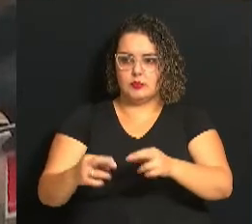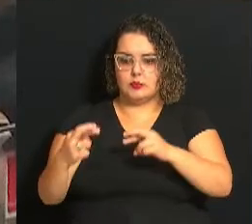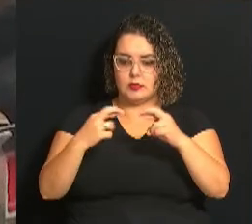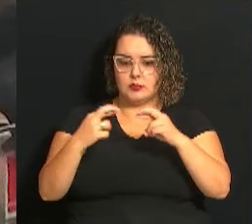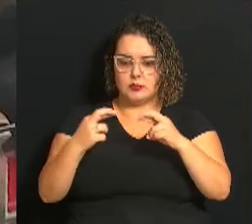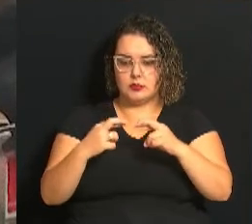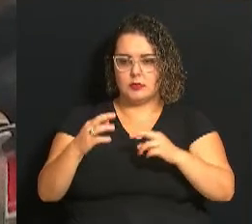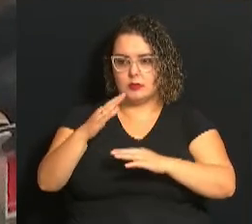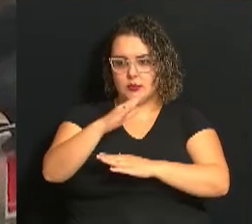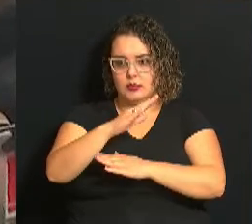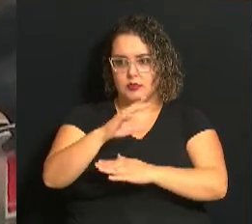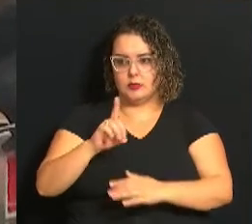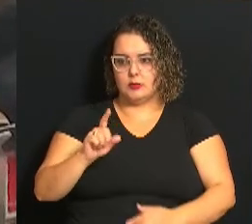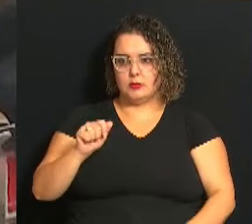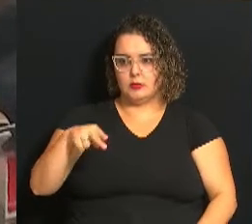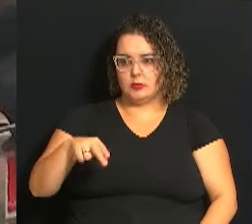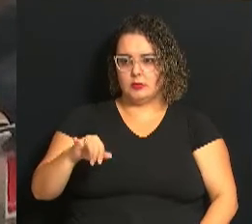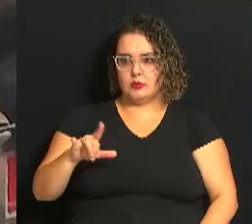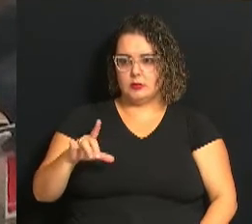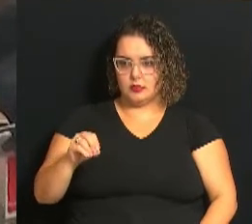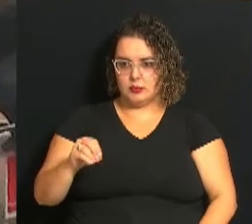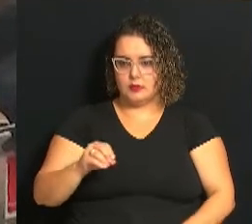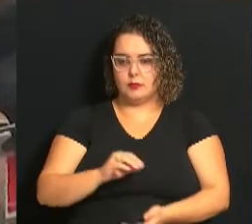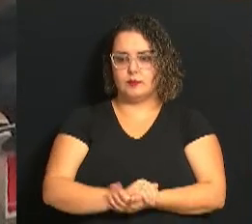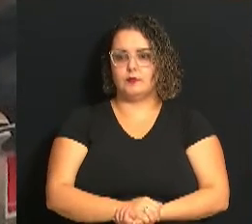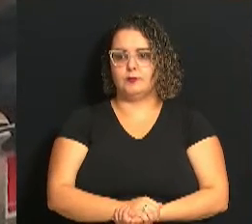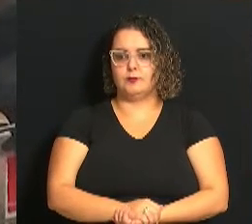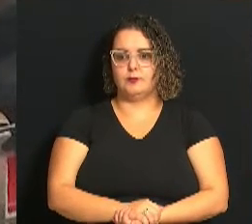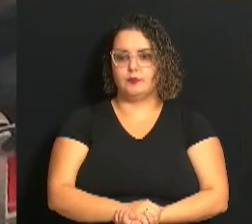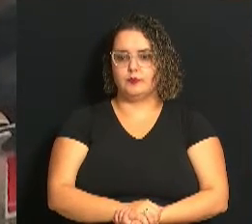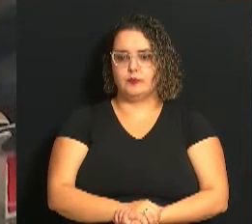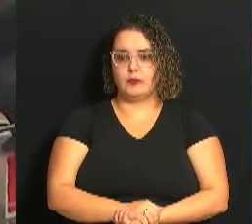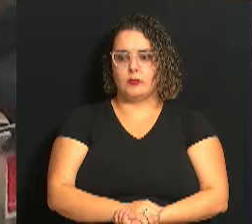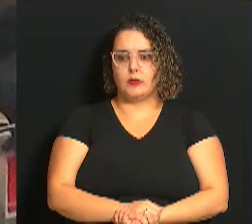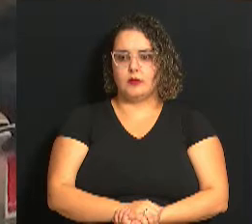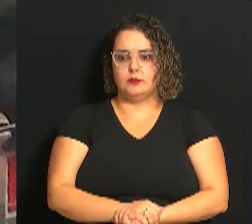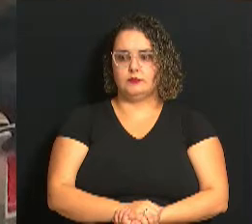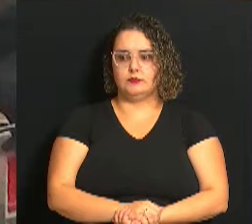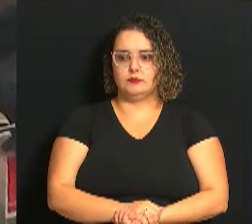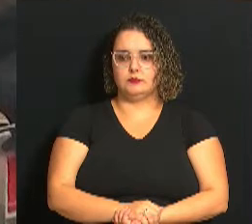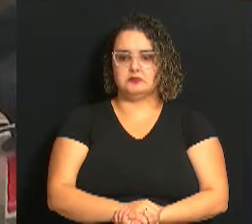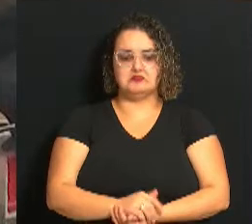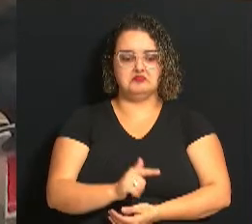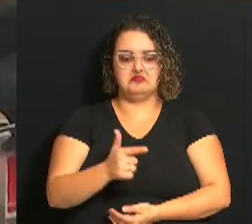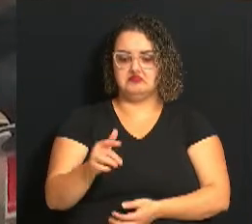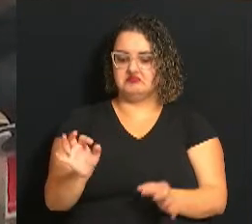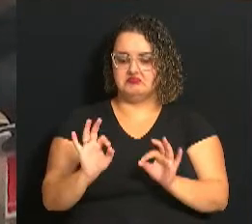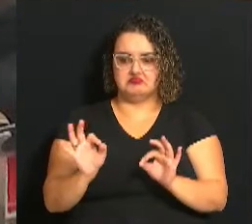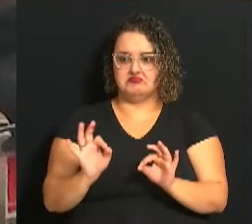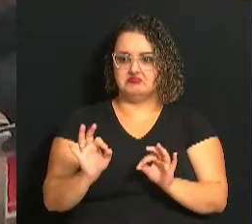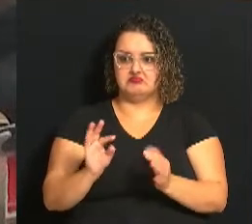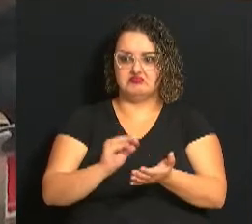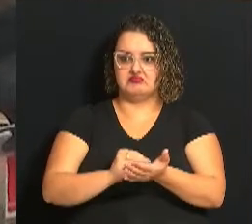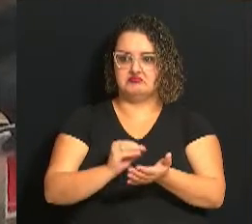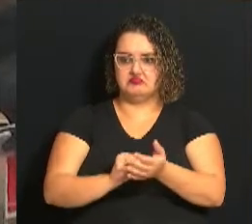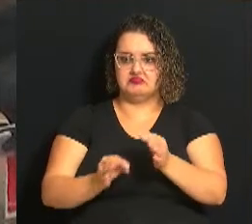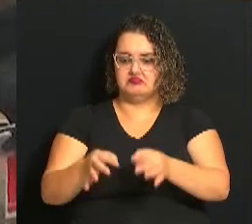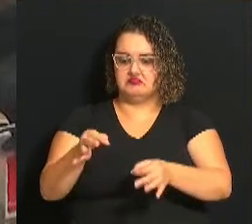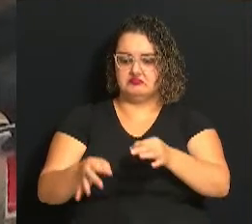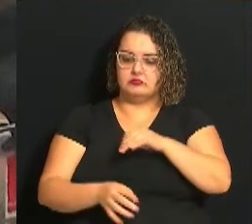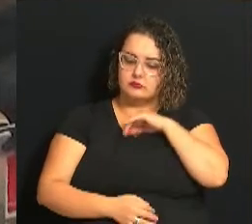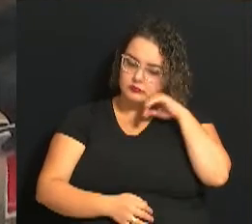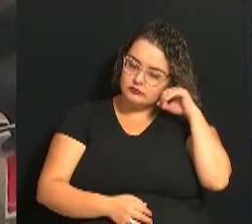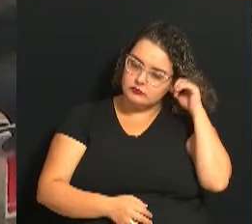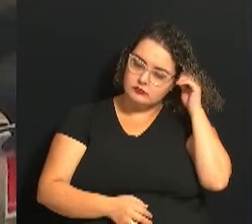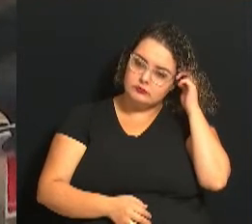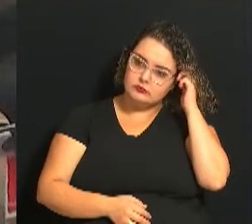Câmara, o Danilo Epitácio Neves, e ele não tem nenhum óbice jurídico, tá? Então, a gente